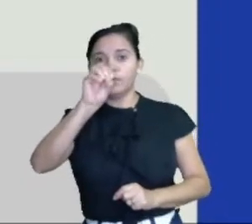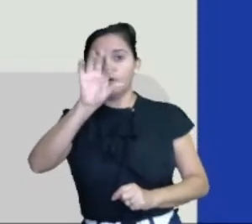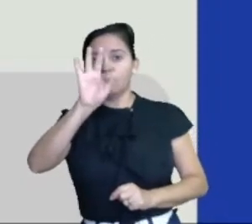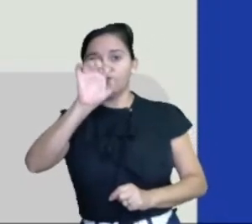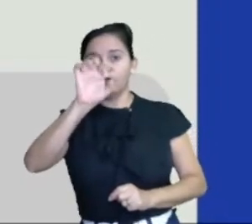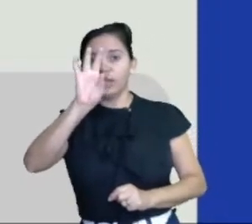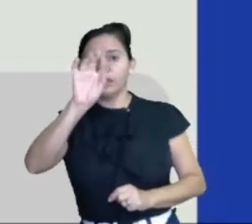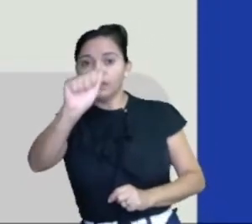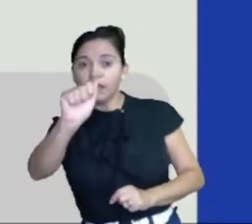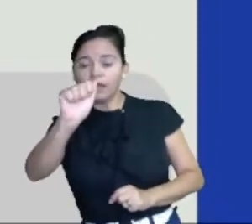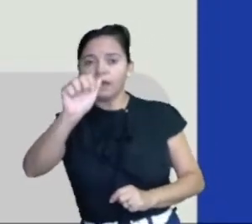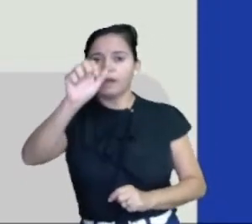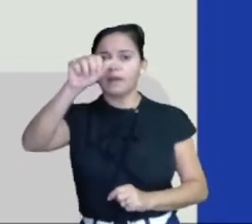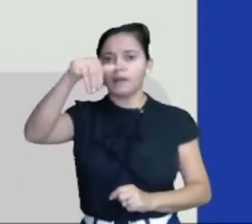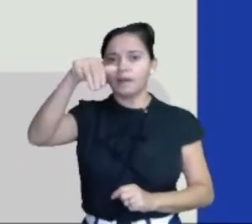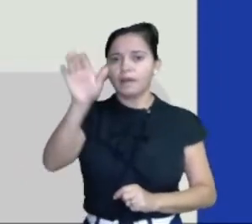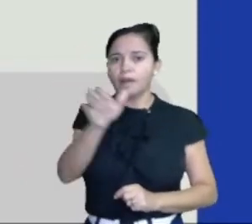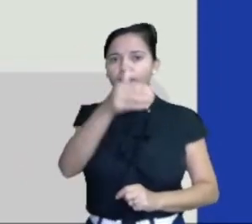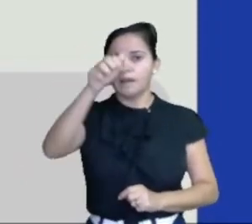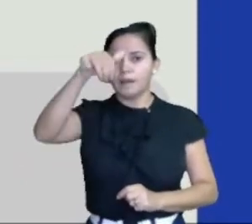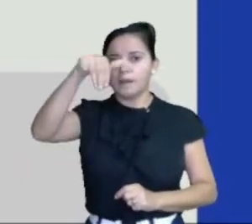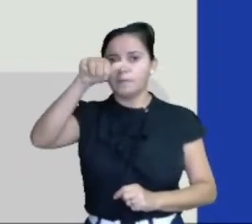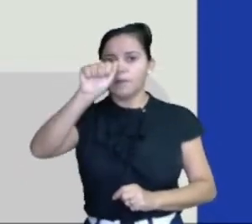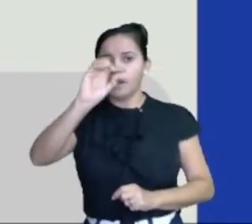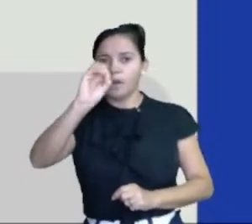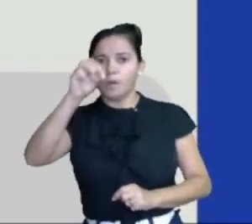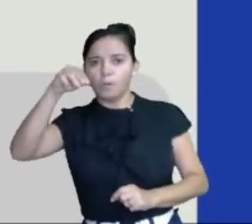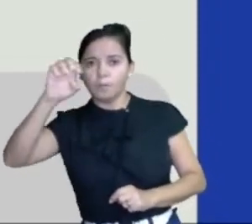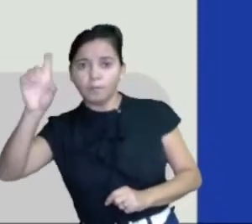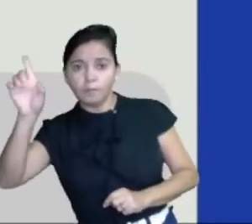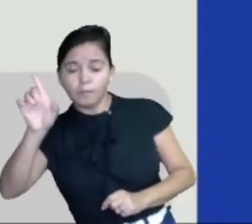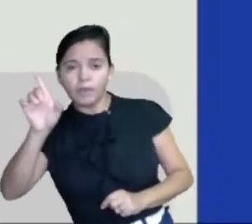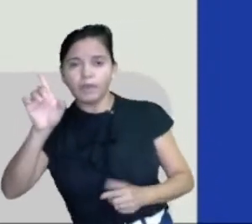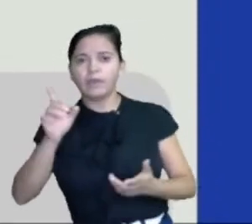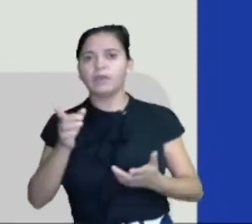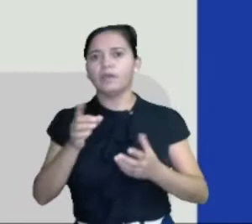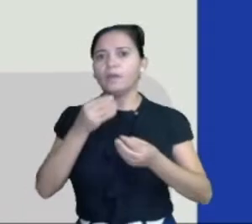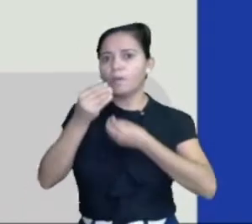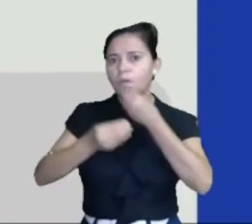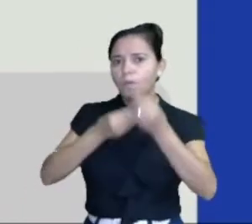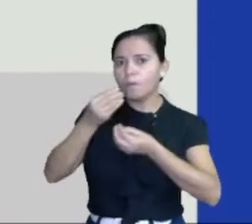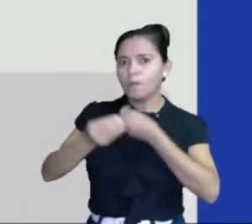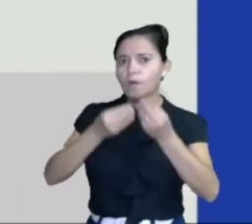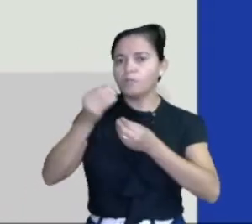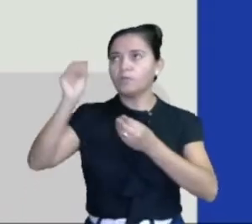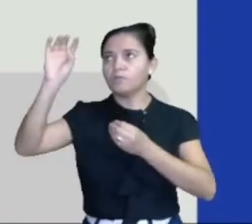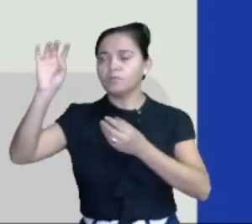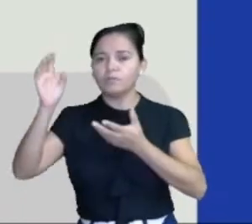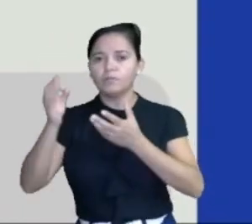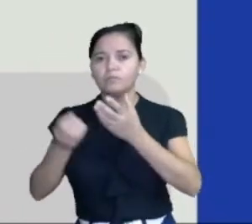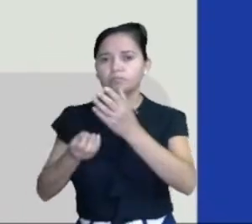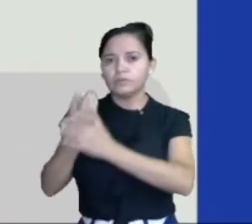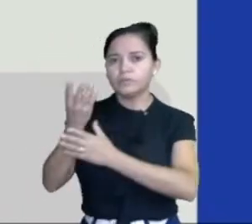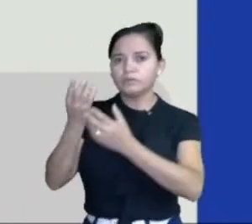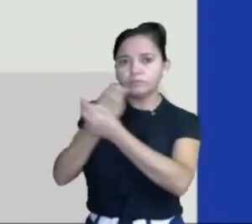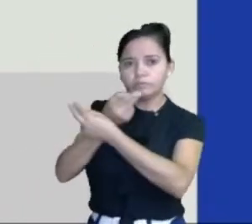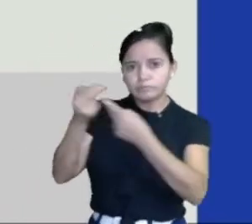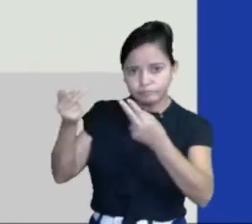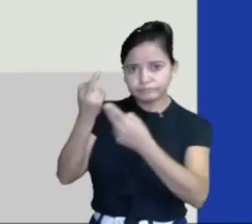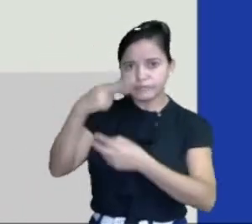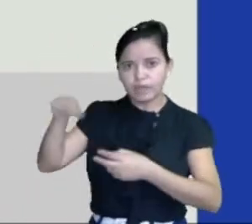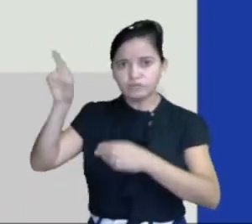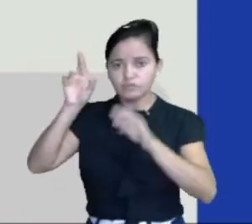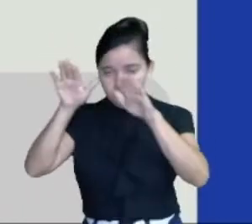Depois que o nosso calendário ele é instituído, que é feita a contagem do nosso